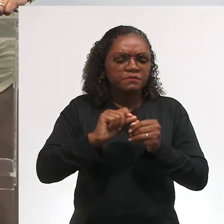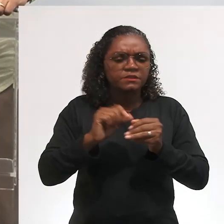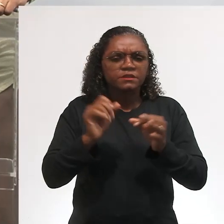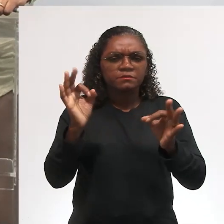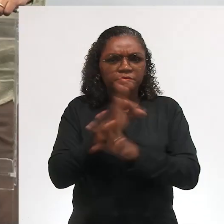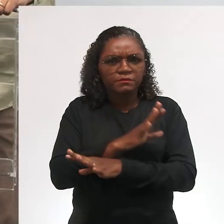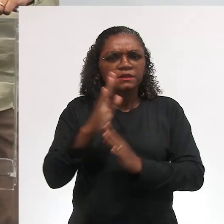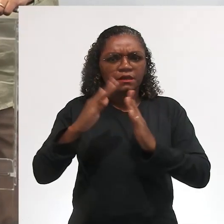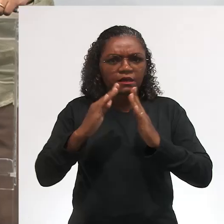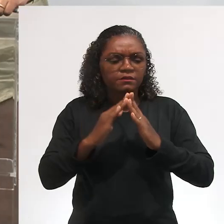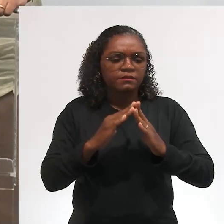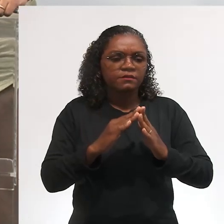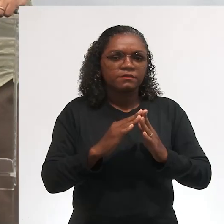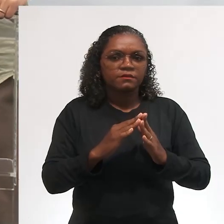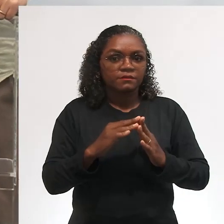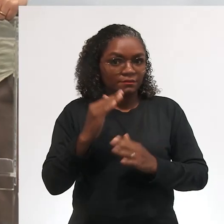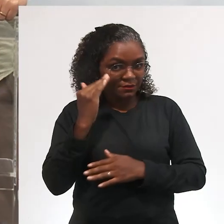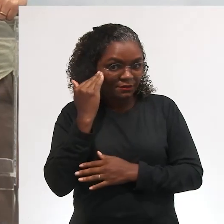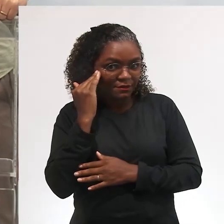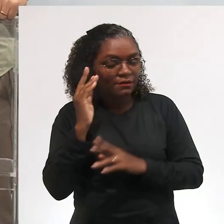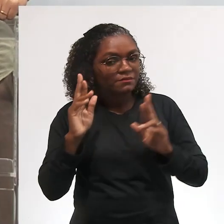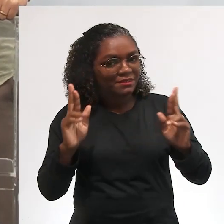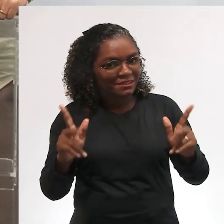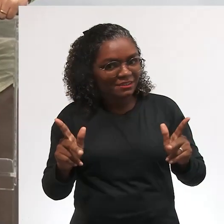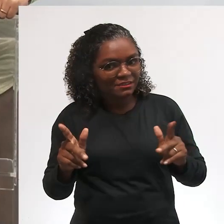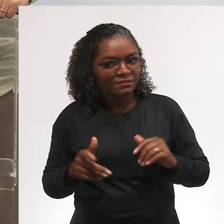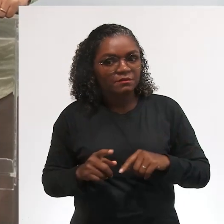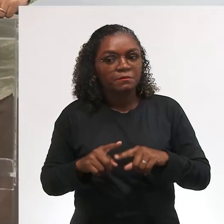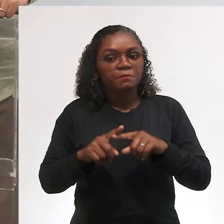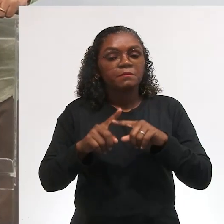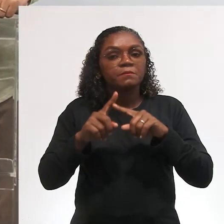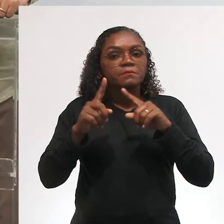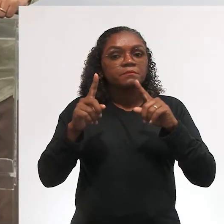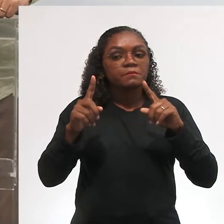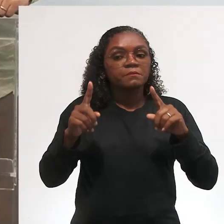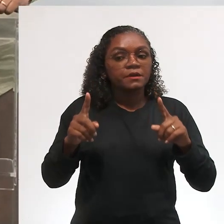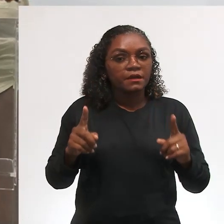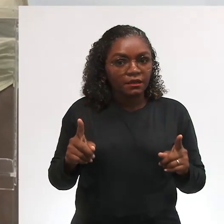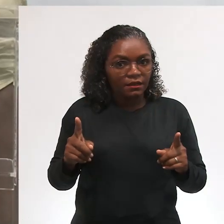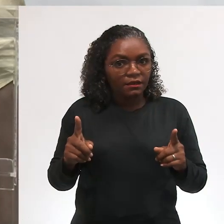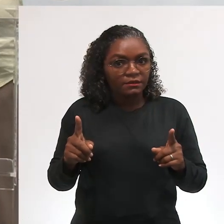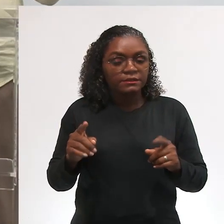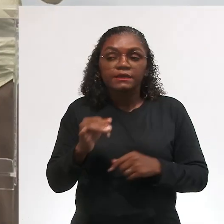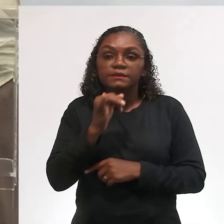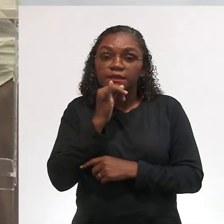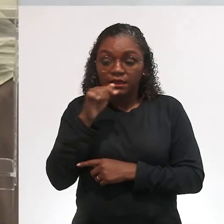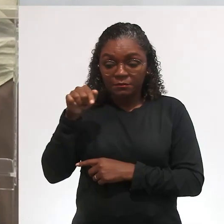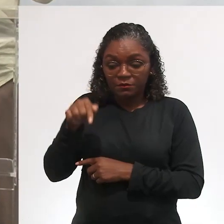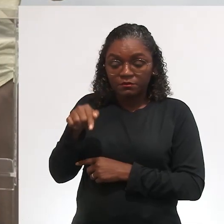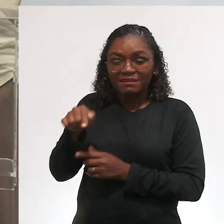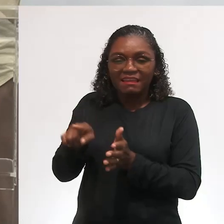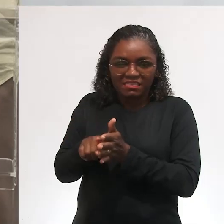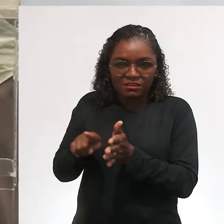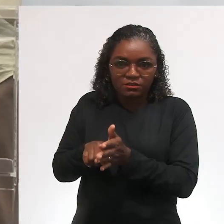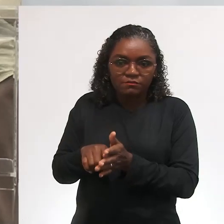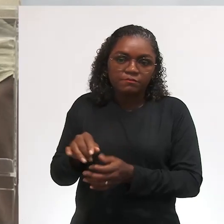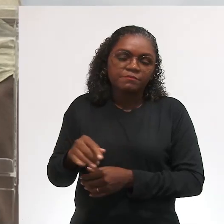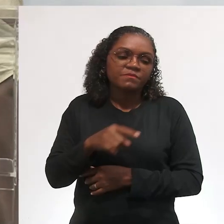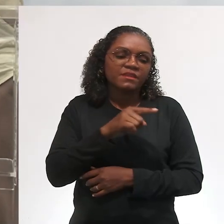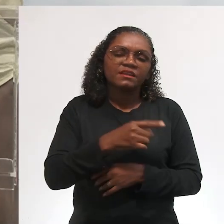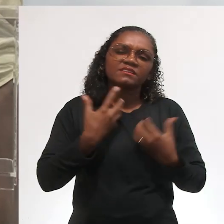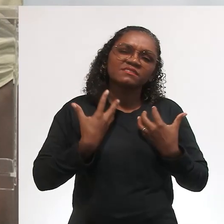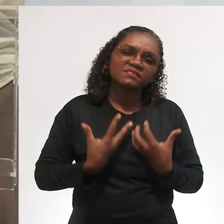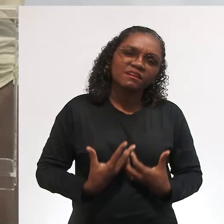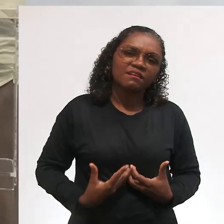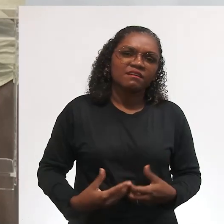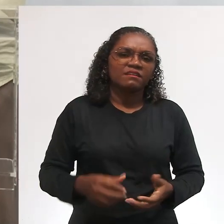negativo, eu estou retirando algo desagradável. Então, o aluno está cansado, fazendo aquele